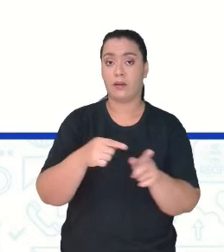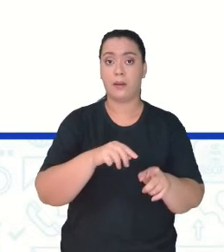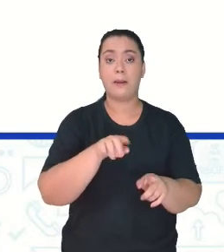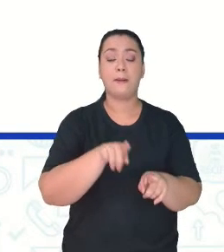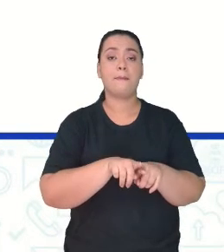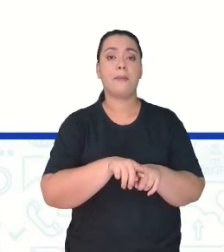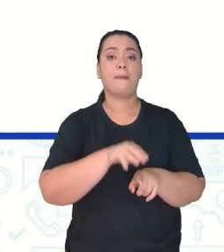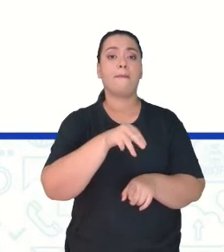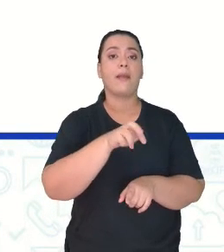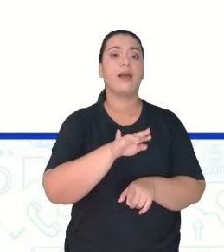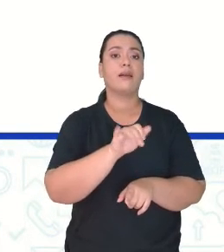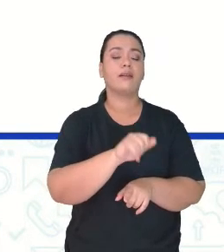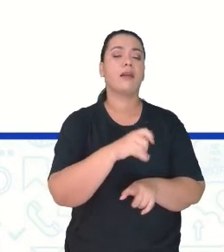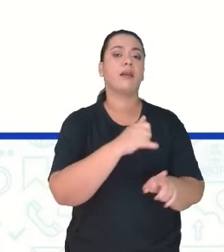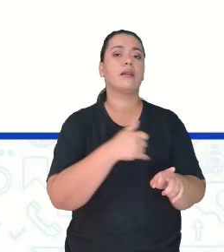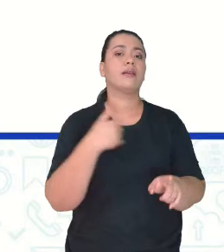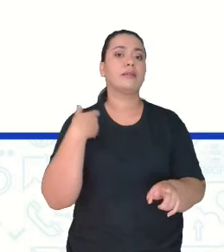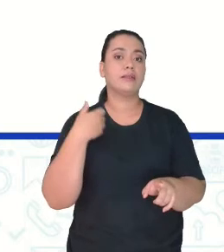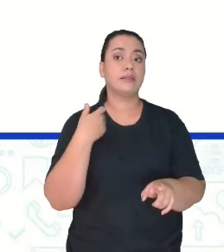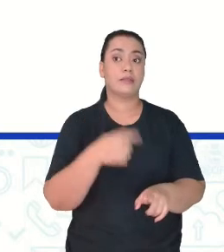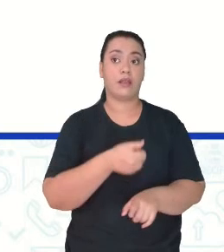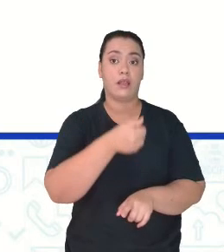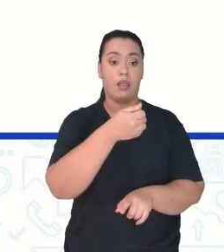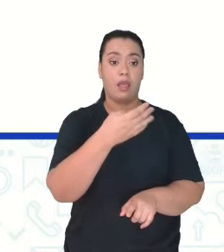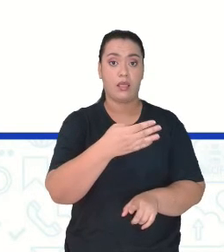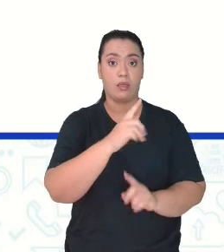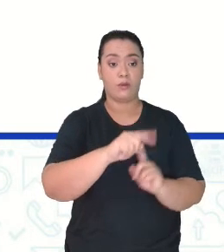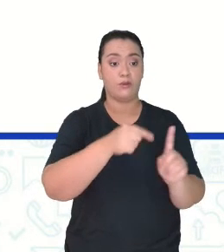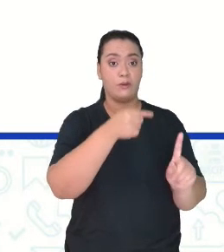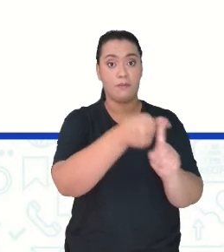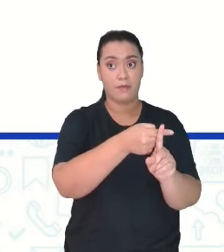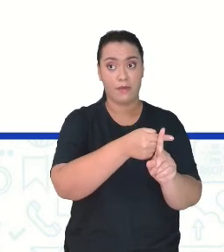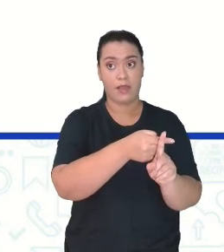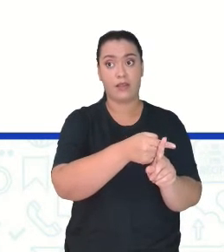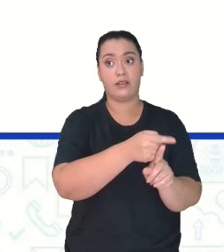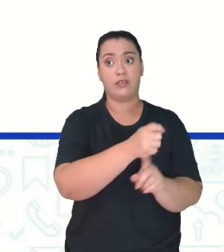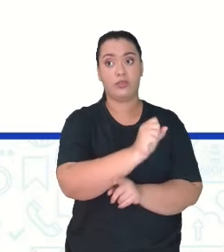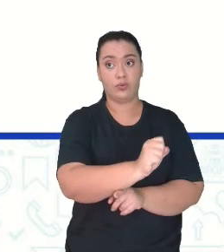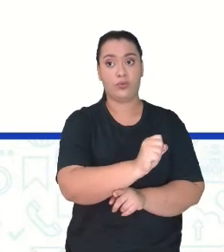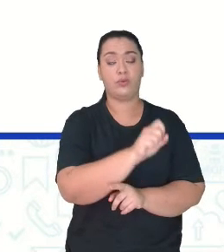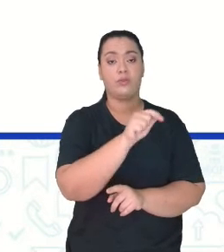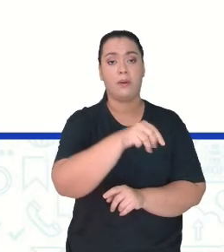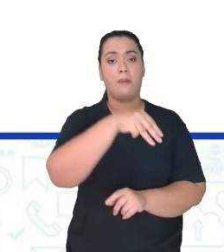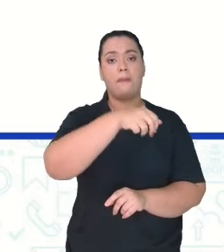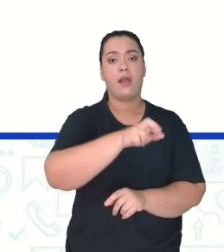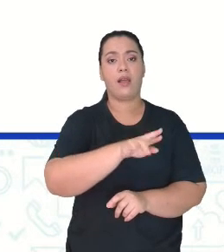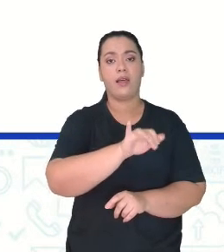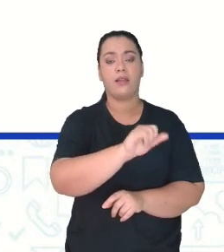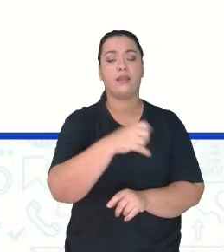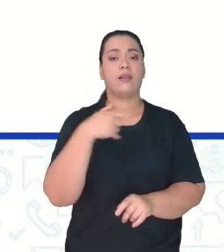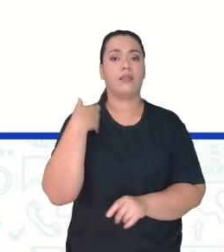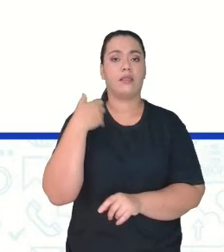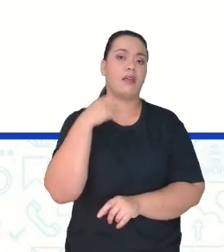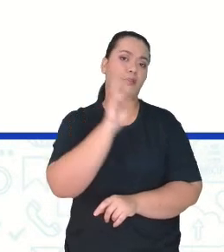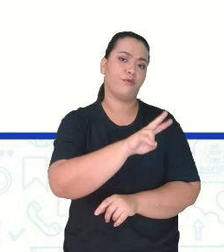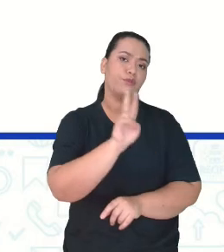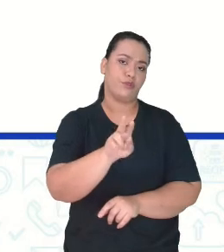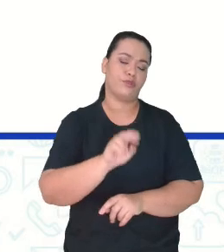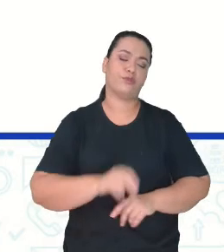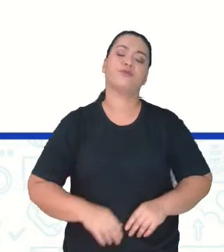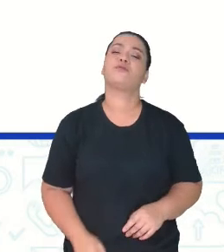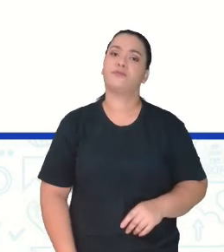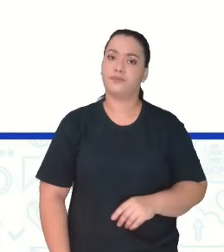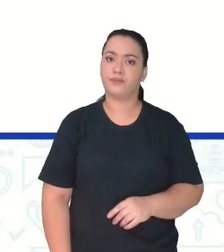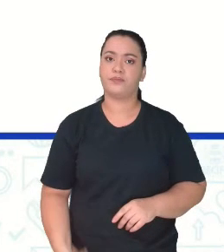tem 8 anos a mais, certo, que Carla. Então, Maria vai ter 14 mais 8 anos.